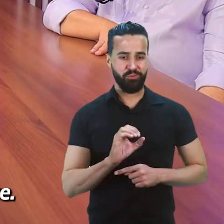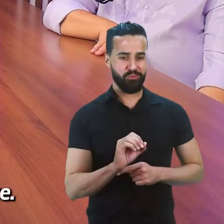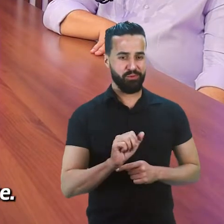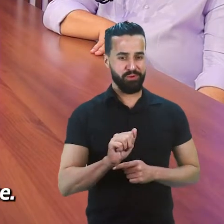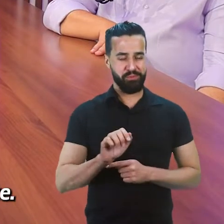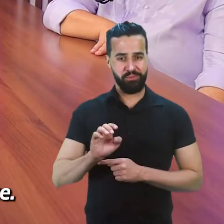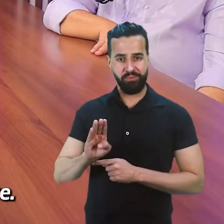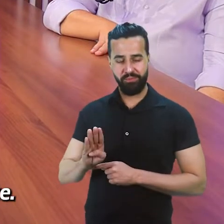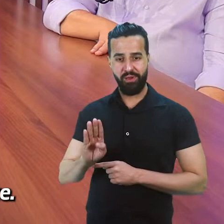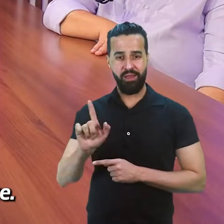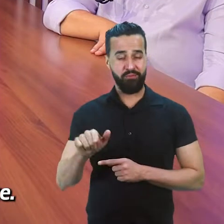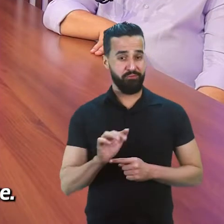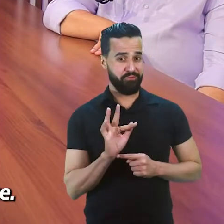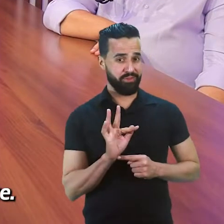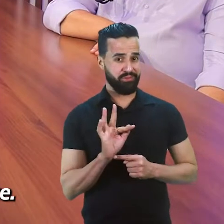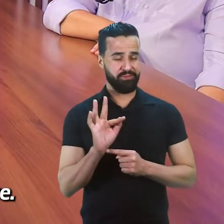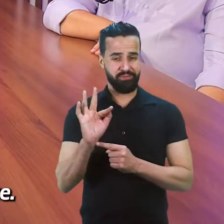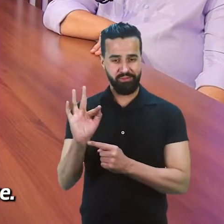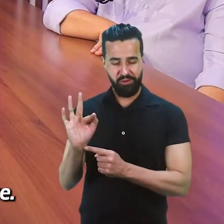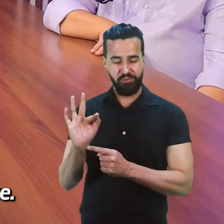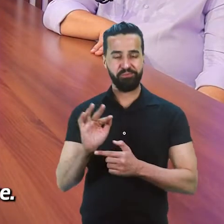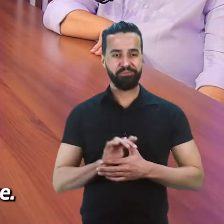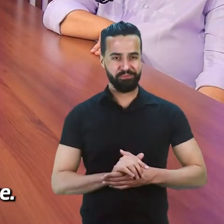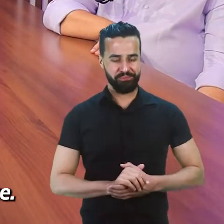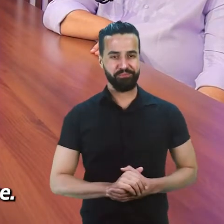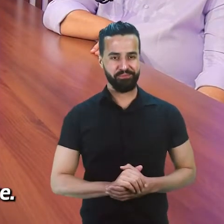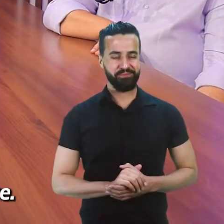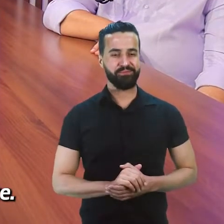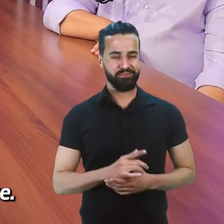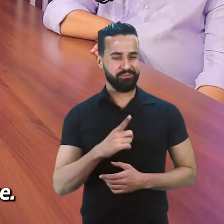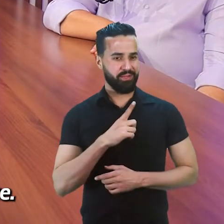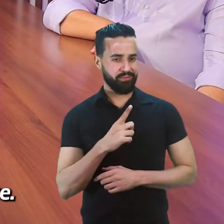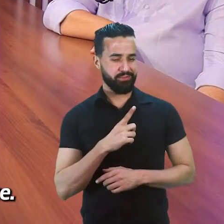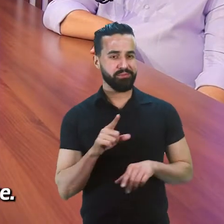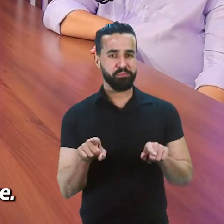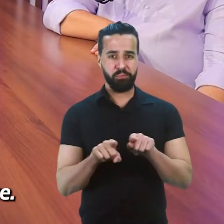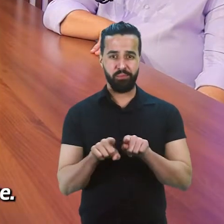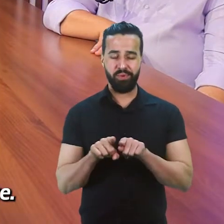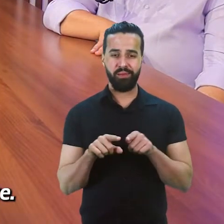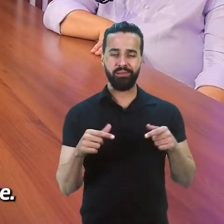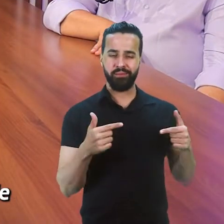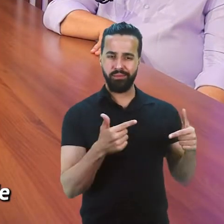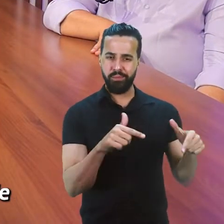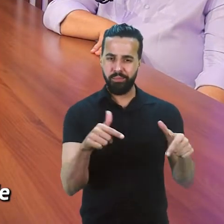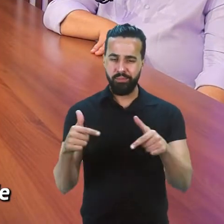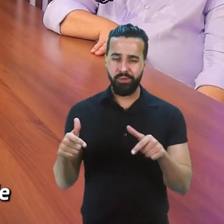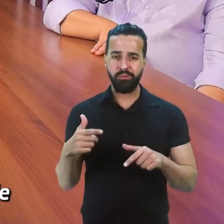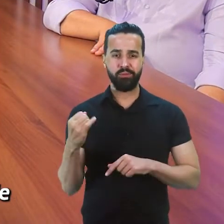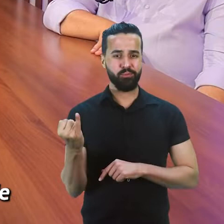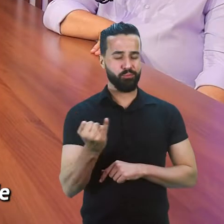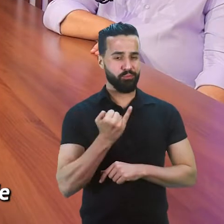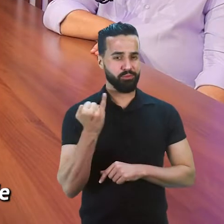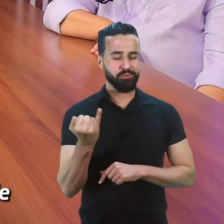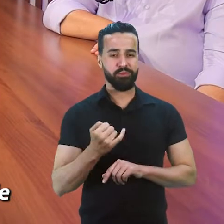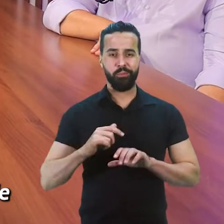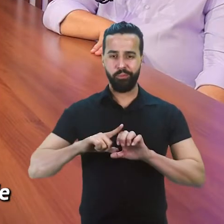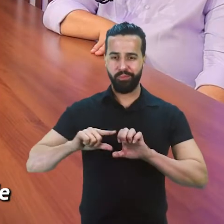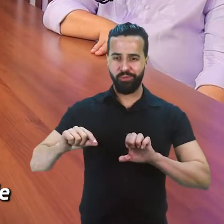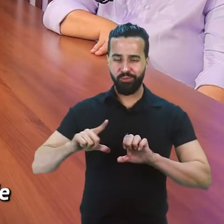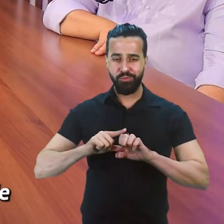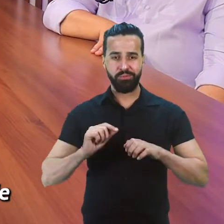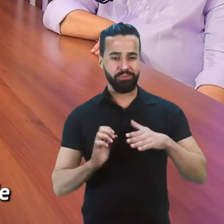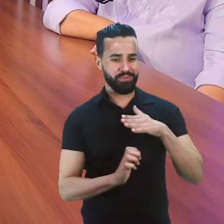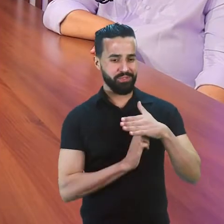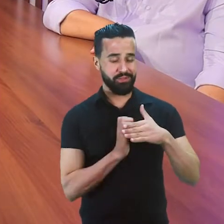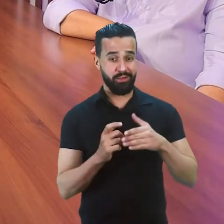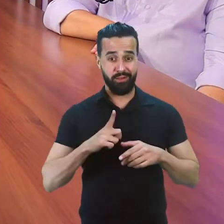Brasil, a Ordem Federal, né? Tá aí fazendo aí um trabalho importante, empreendedor, empresário, tem um